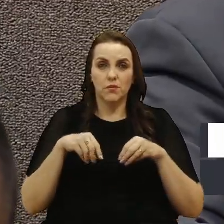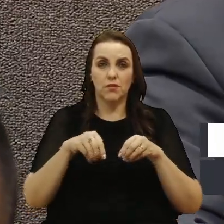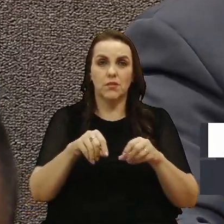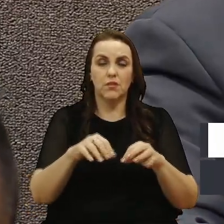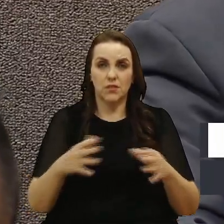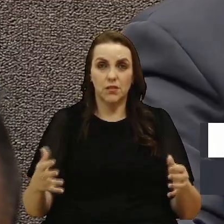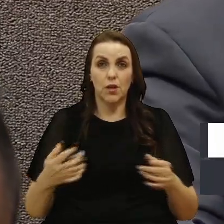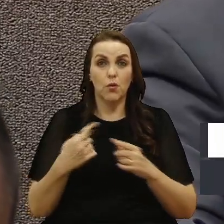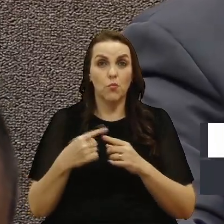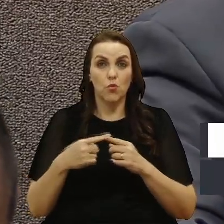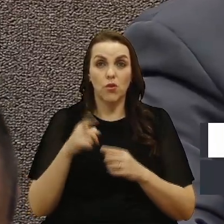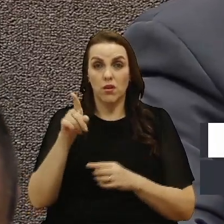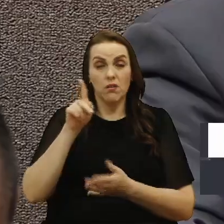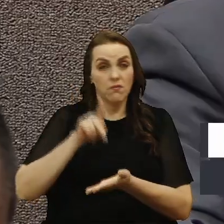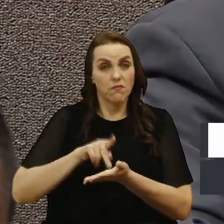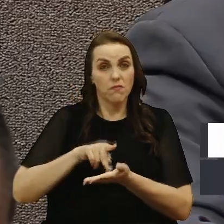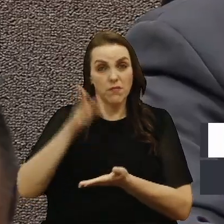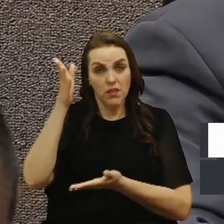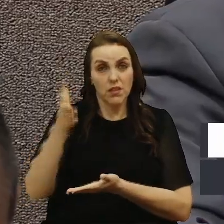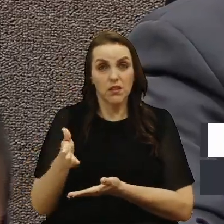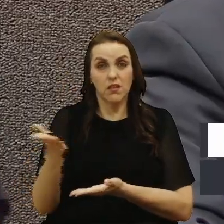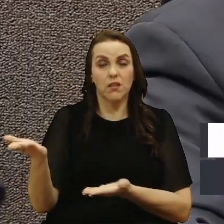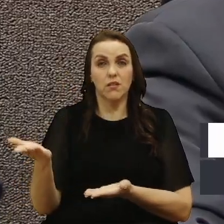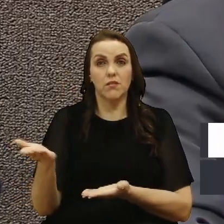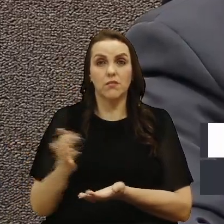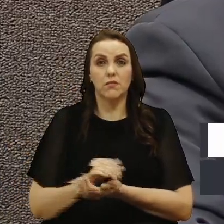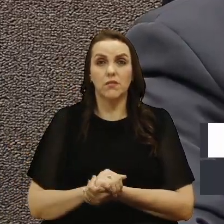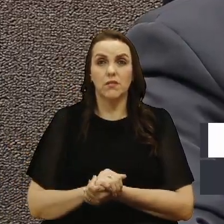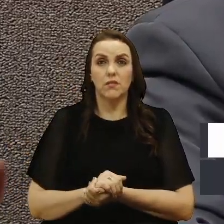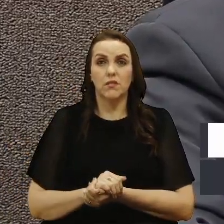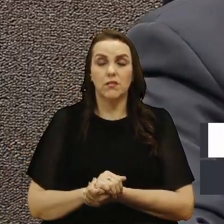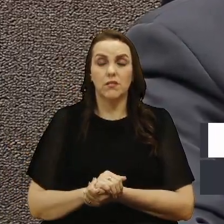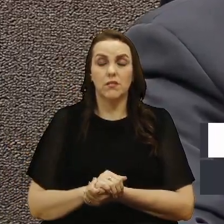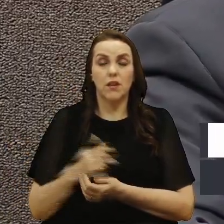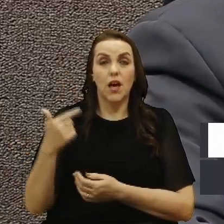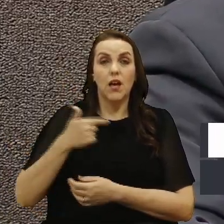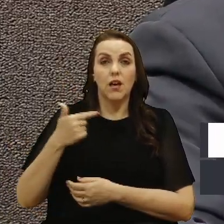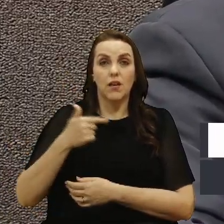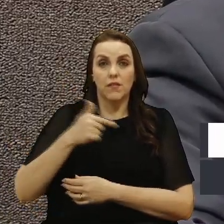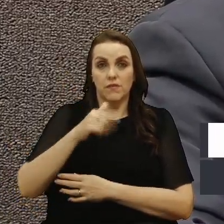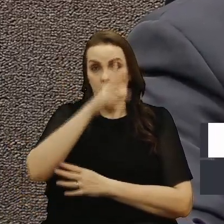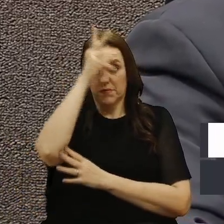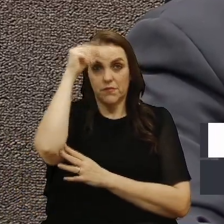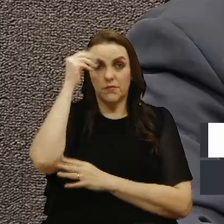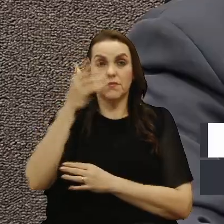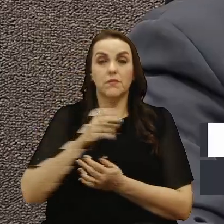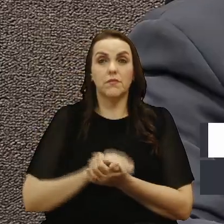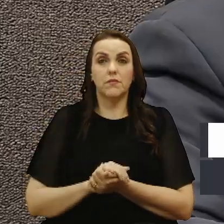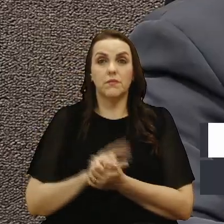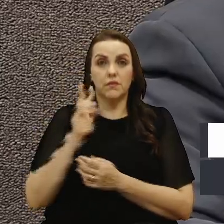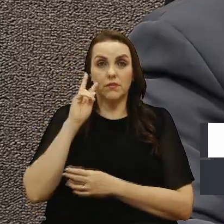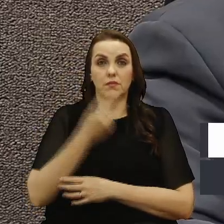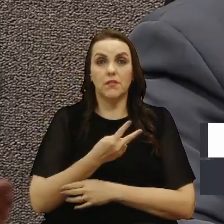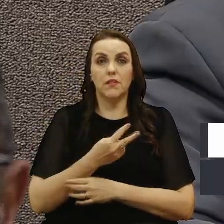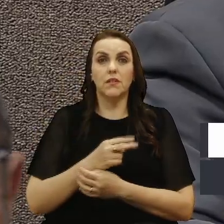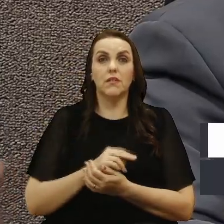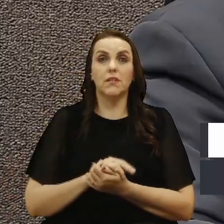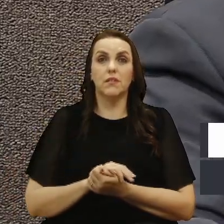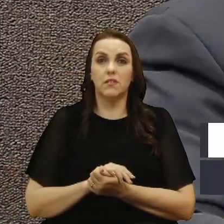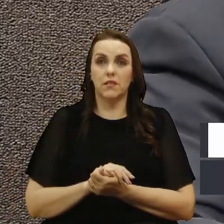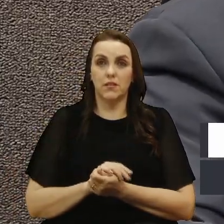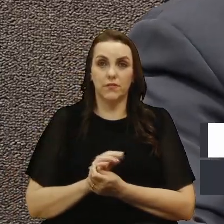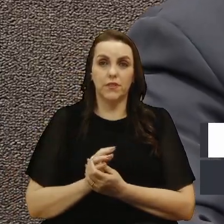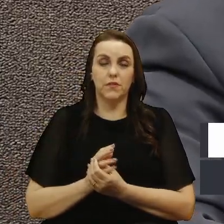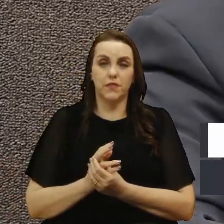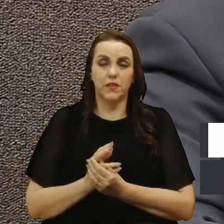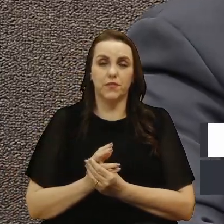por quê? Porque ele é verdadeiro. Ele é um subprefeito que a gente precisa reconhecer. E olha,